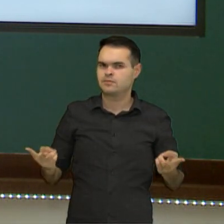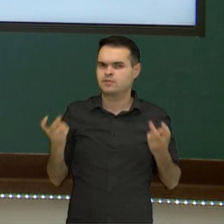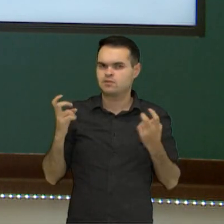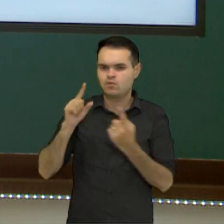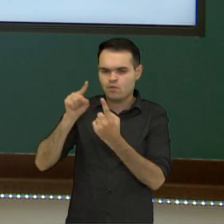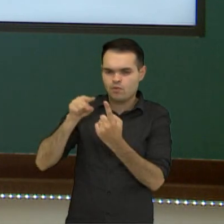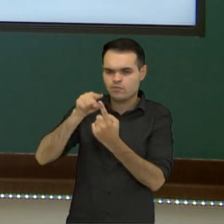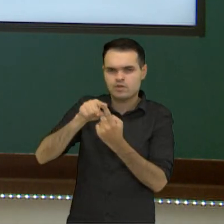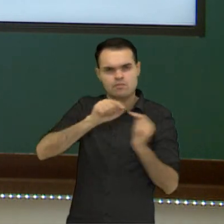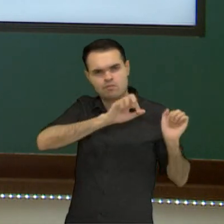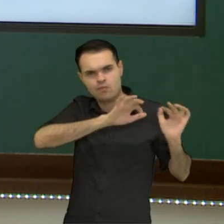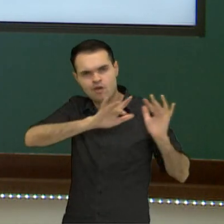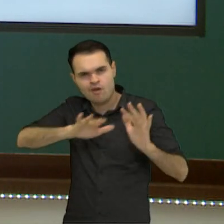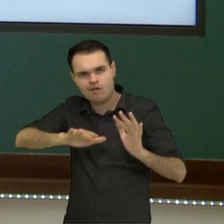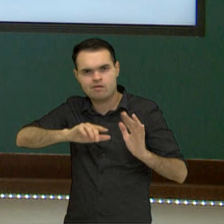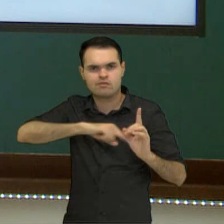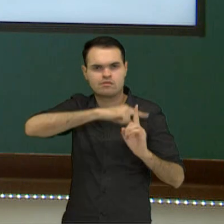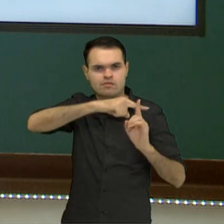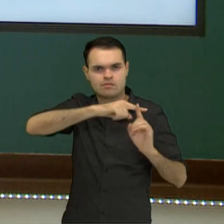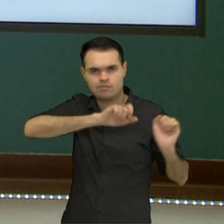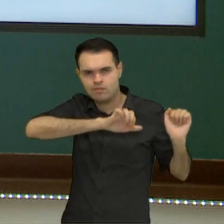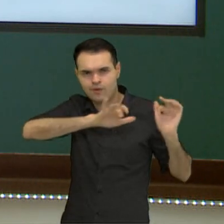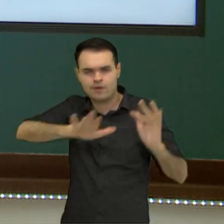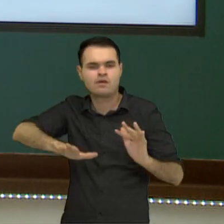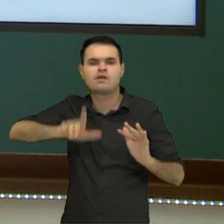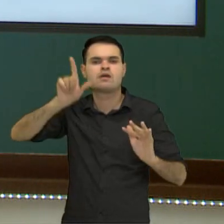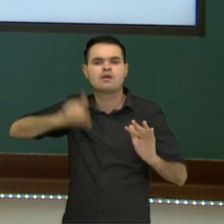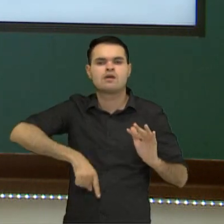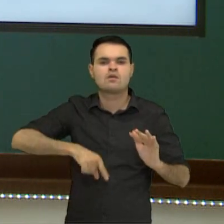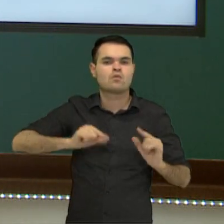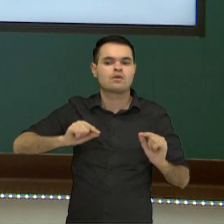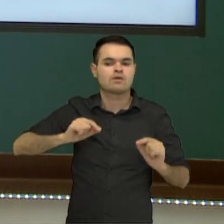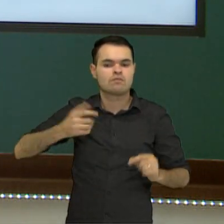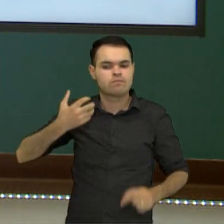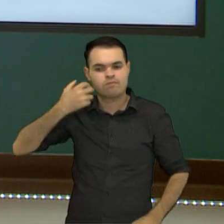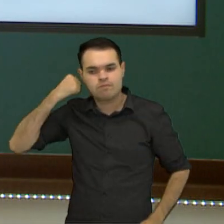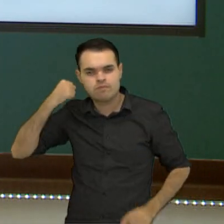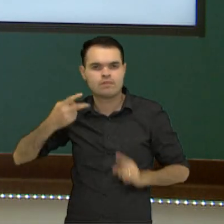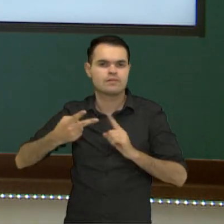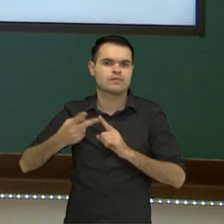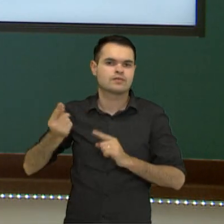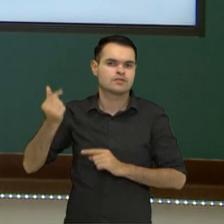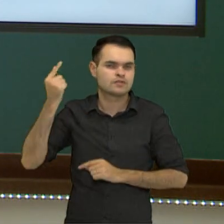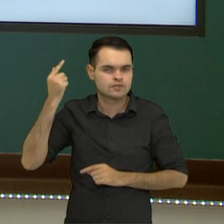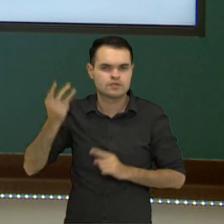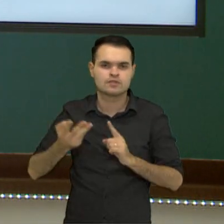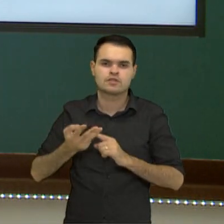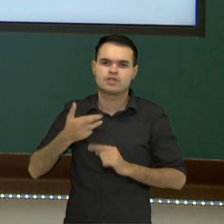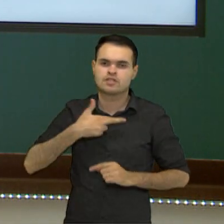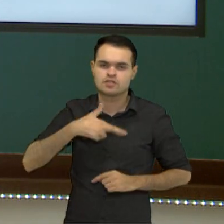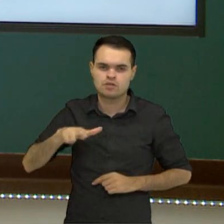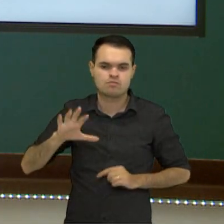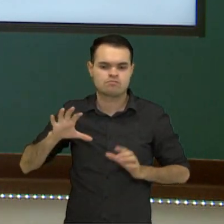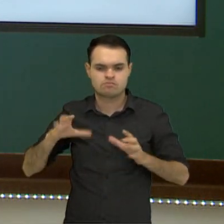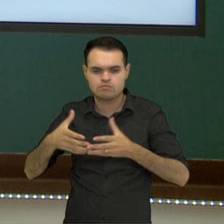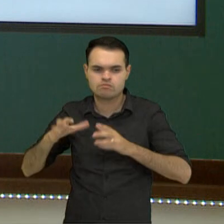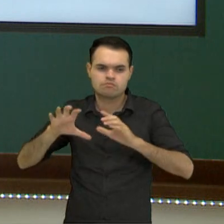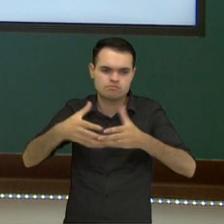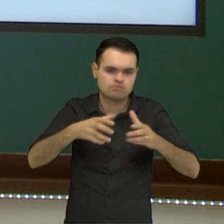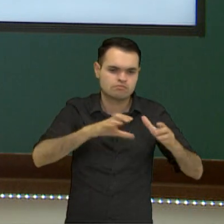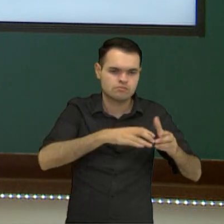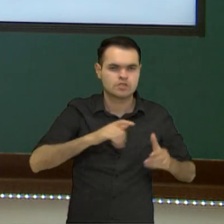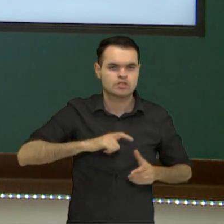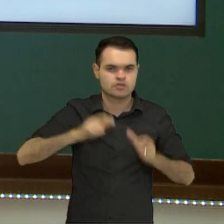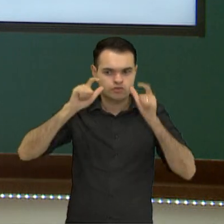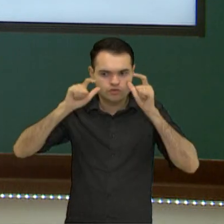objetivos das cruzadas, né, esses motivos são de ordem material, social, religiosa. Cada classe social tinha o